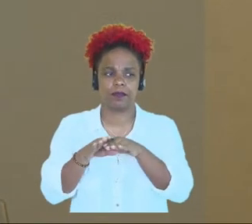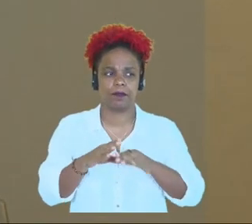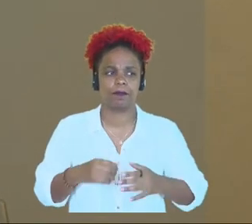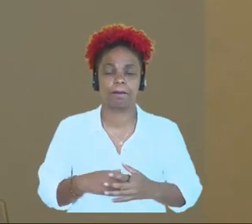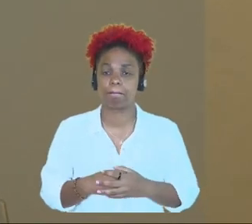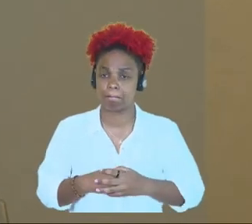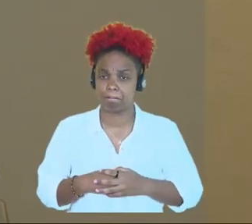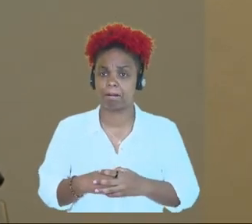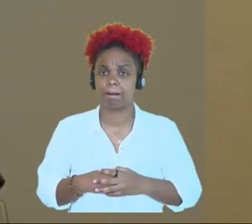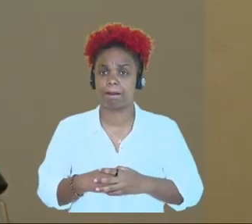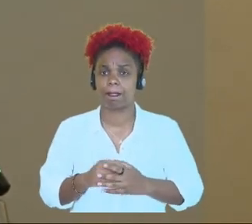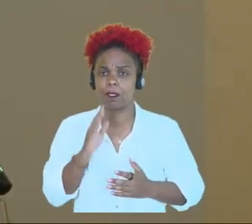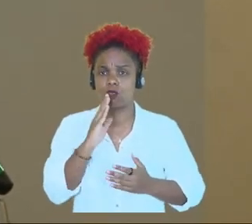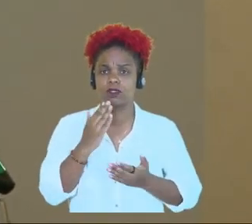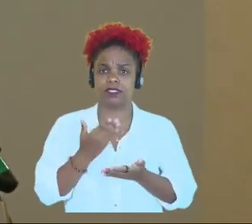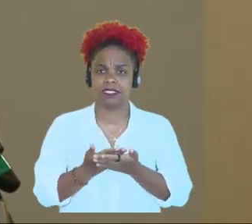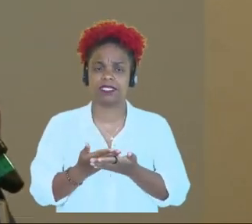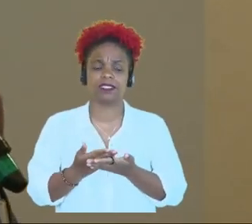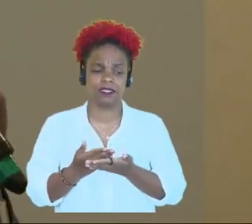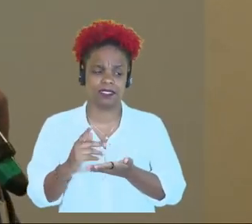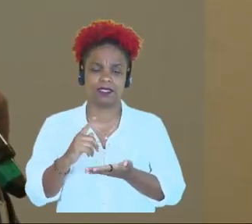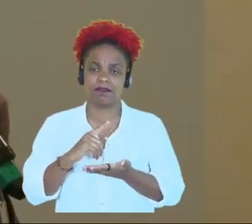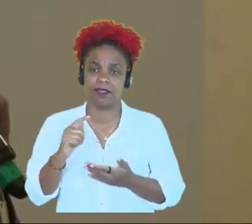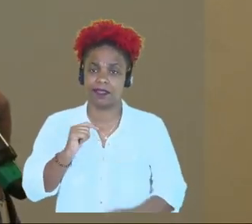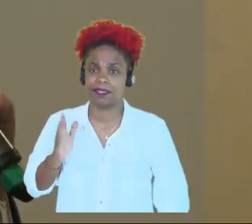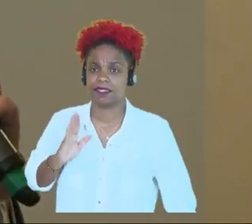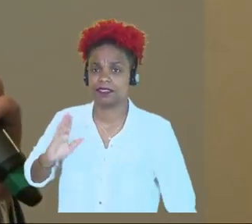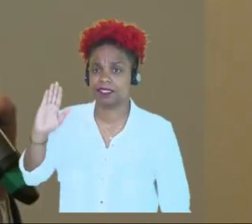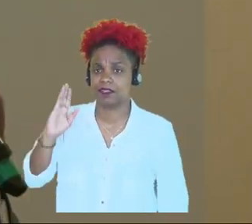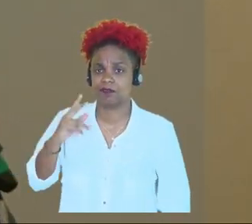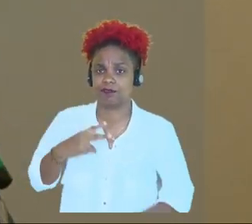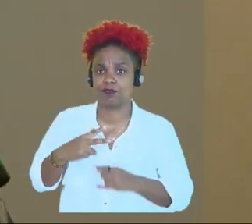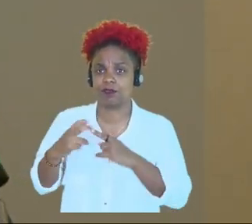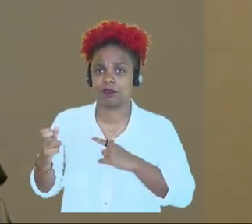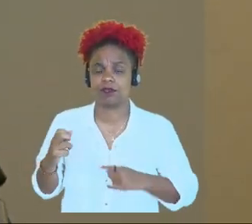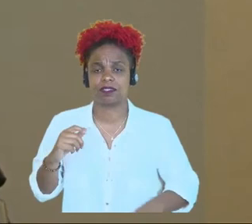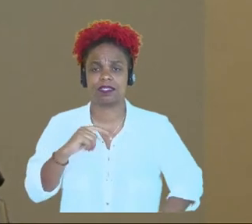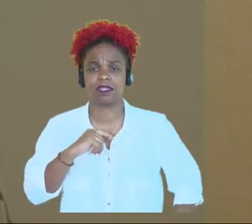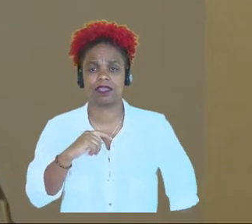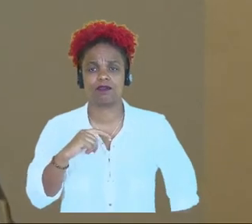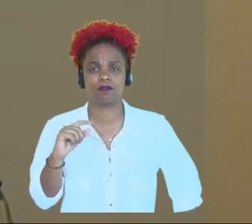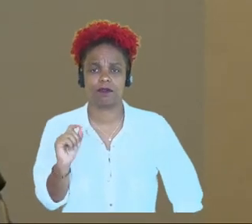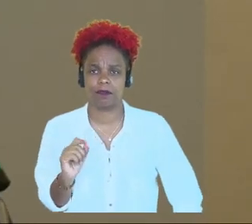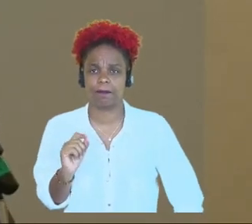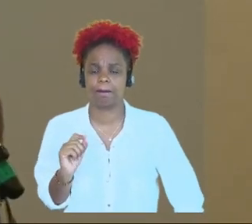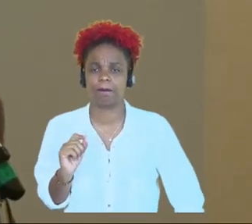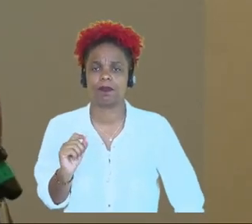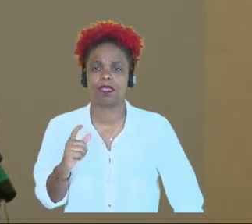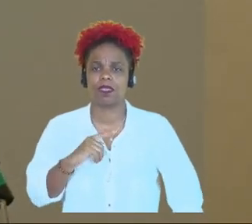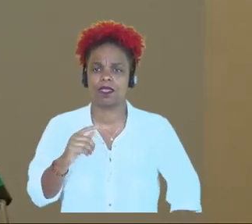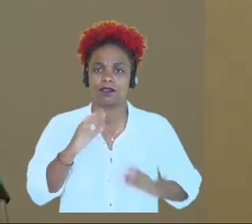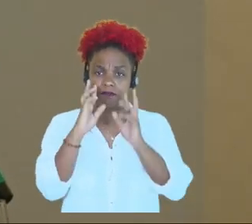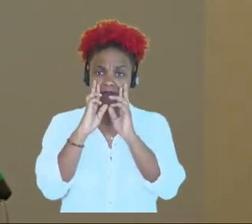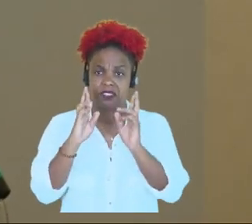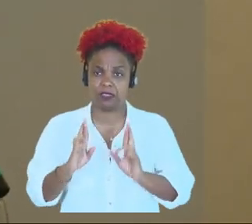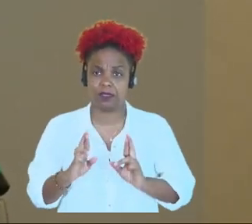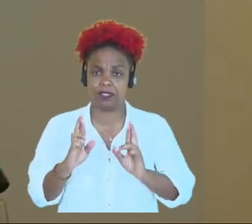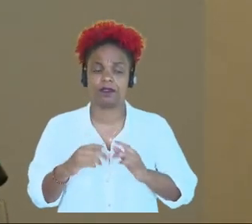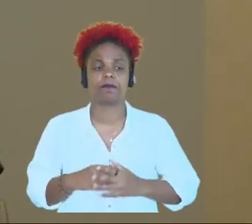E eu tenho a convicção de que a candidatura vitoriosa nessa eleição entende e respeita isso.